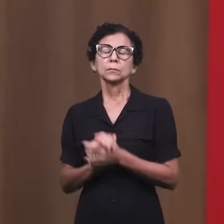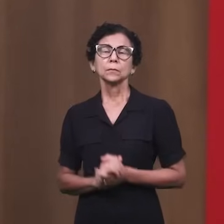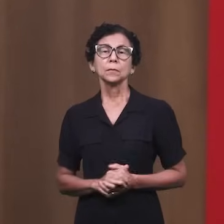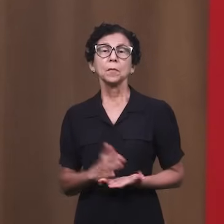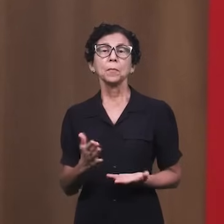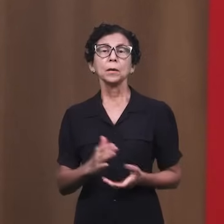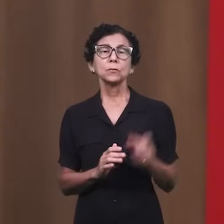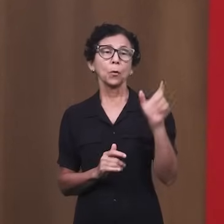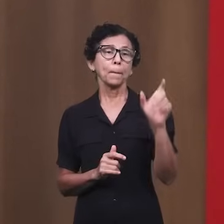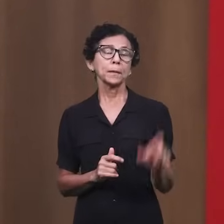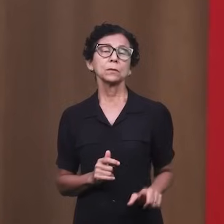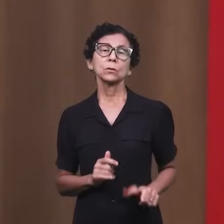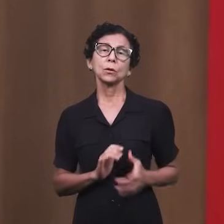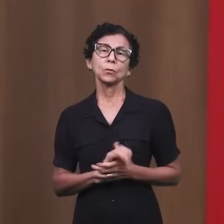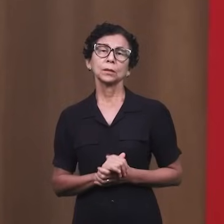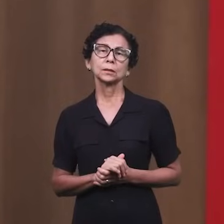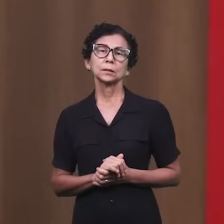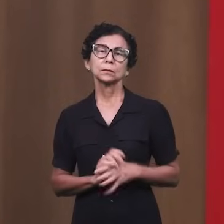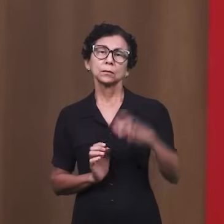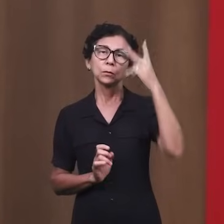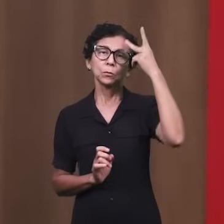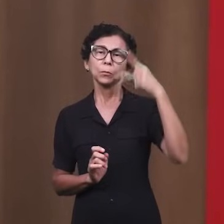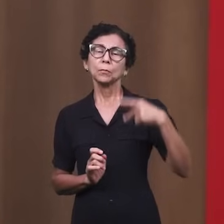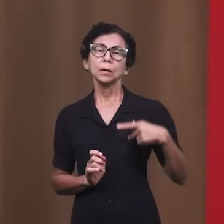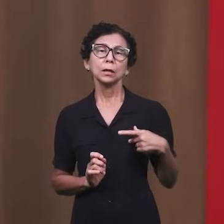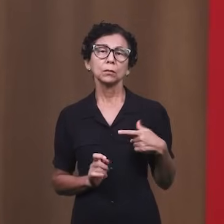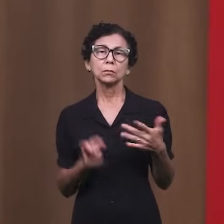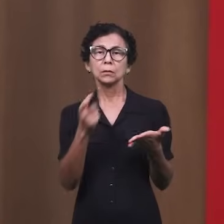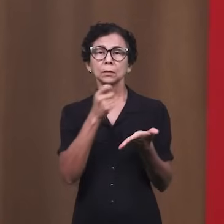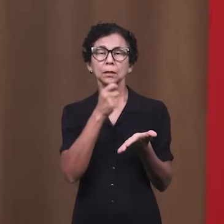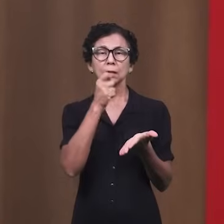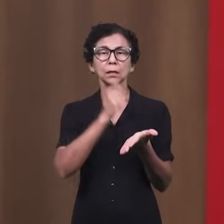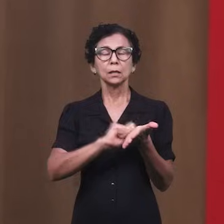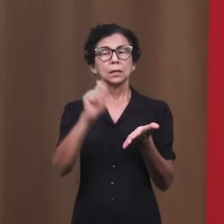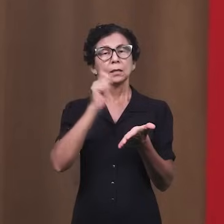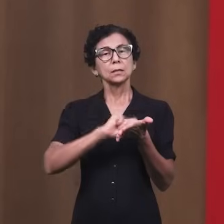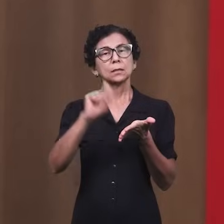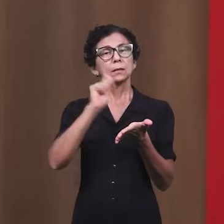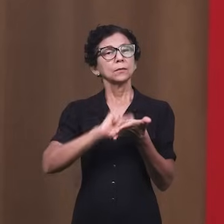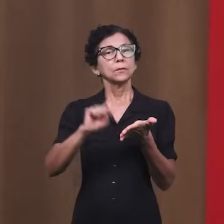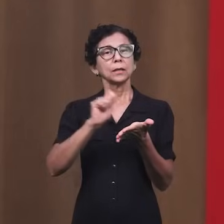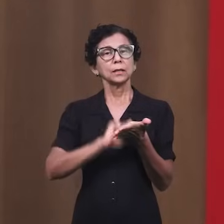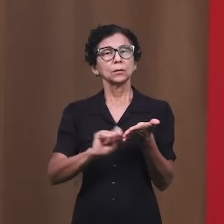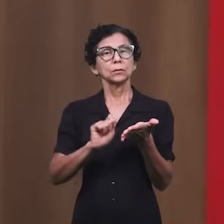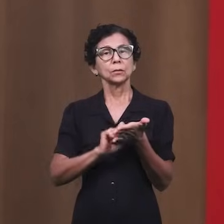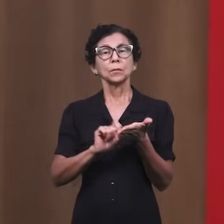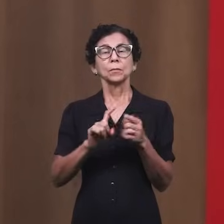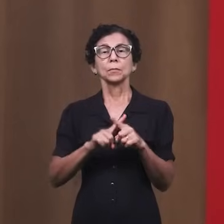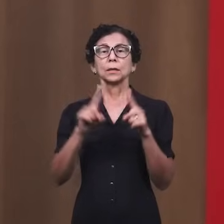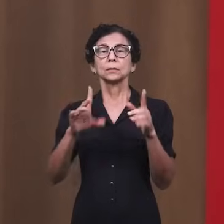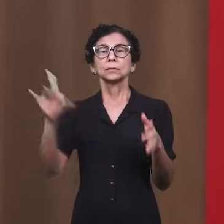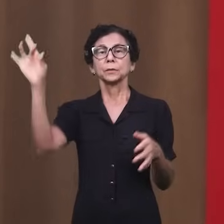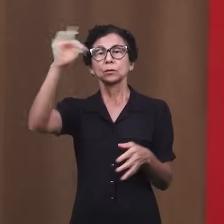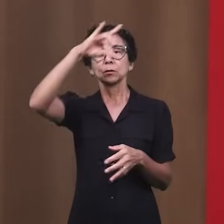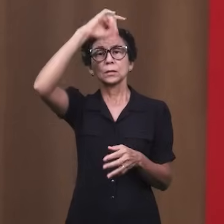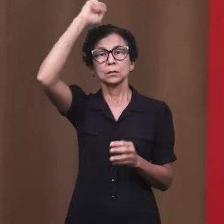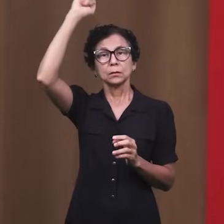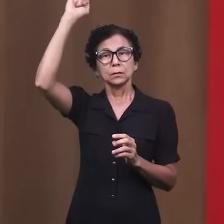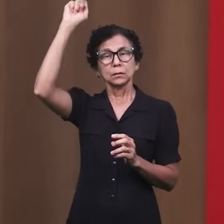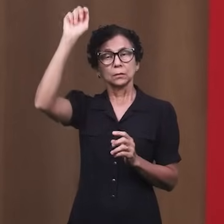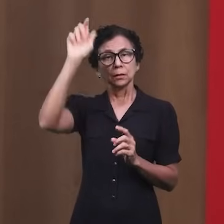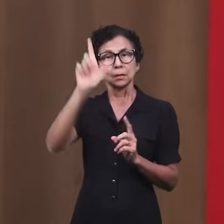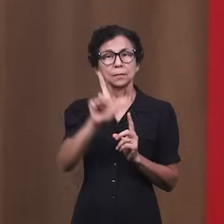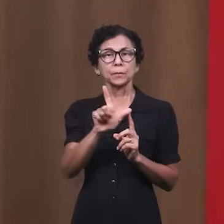mas foi escrita por homens homens inspirados pelo Espírito Santo e a palavra de Deus e ela é conhecida